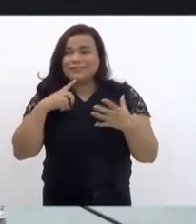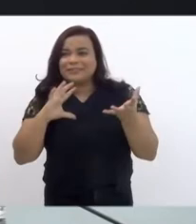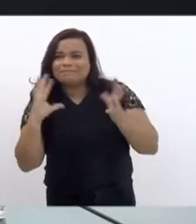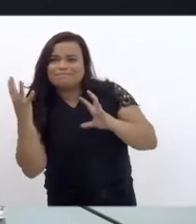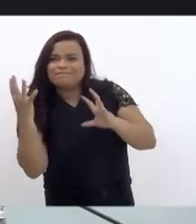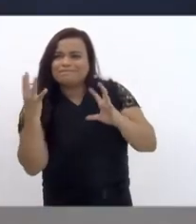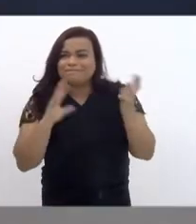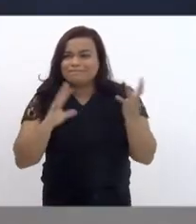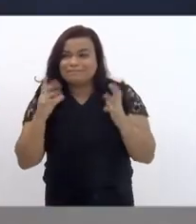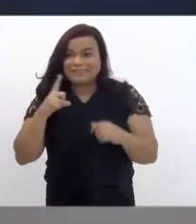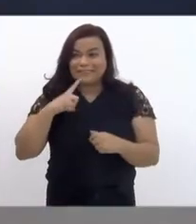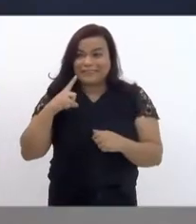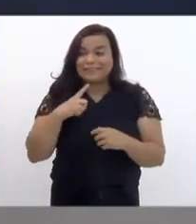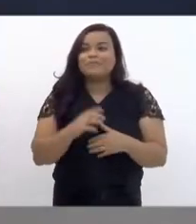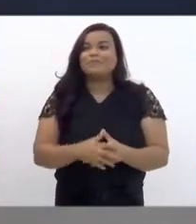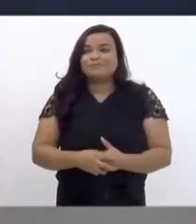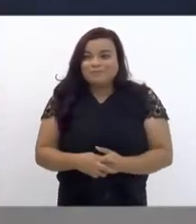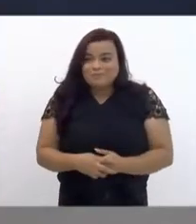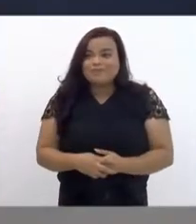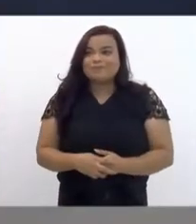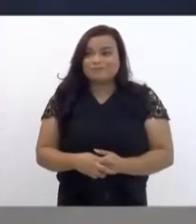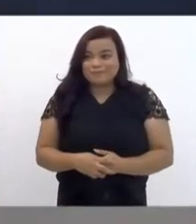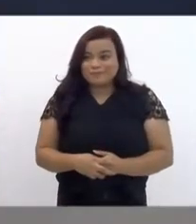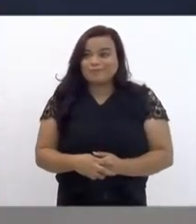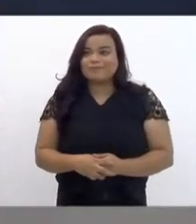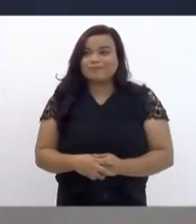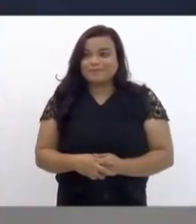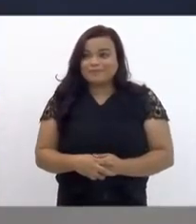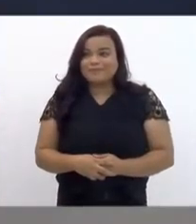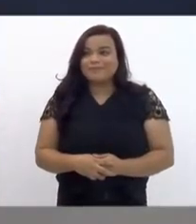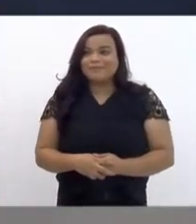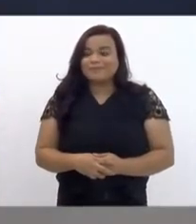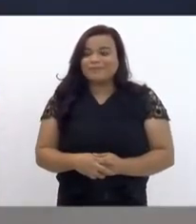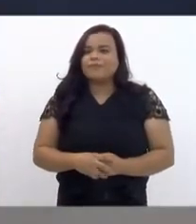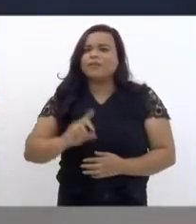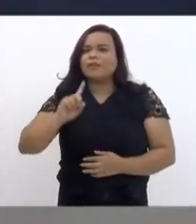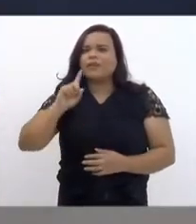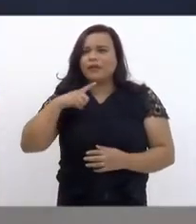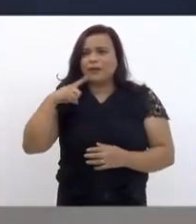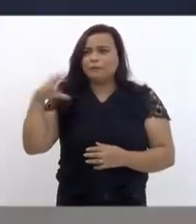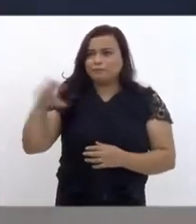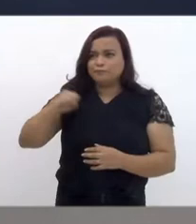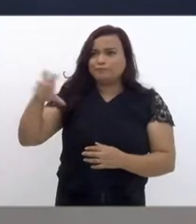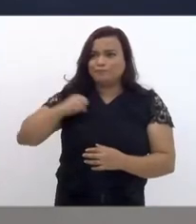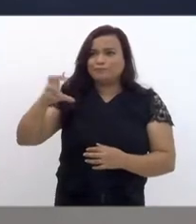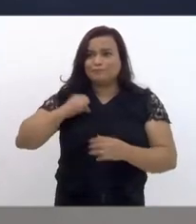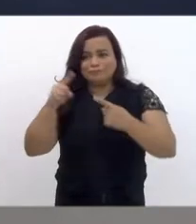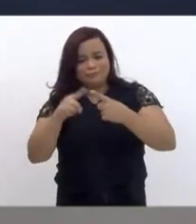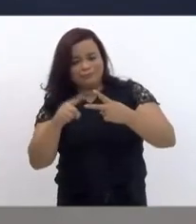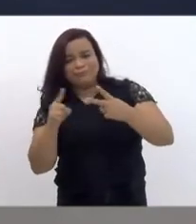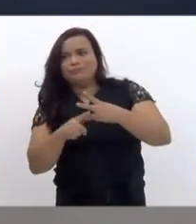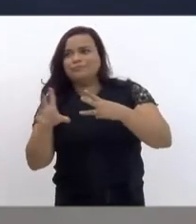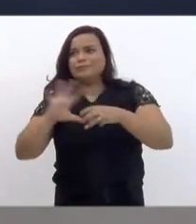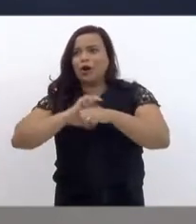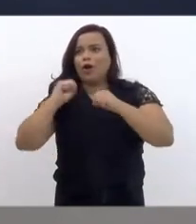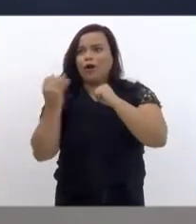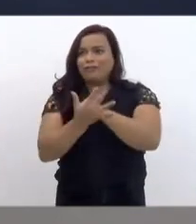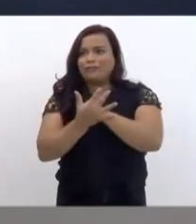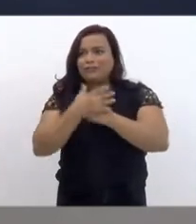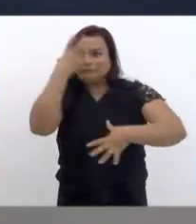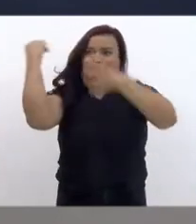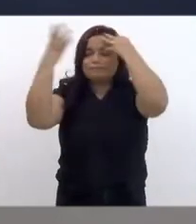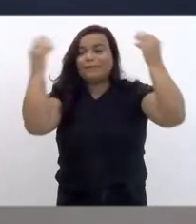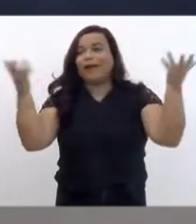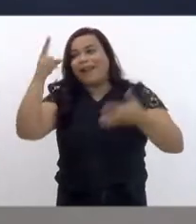que explicar para ele se ambientar, que ele não deve estar lembrando como é que é. Depois de três Covid, eu estou começando a lembrar. Eu já saudei não, a